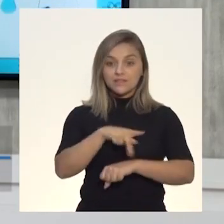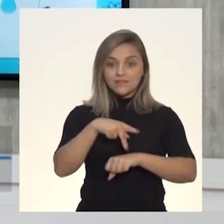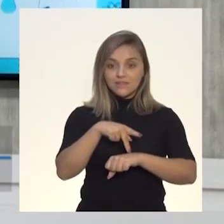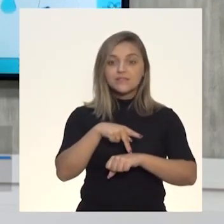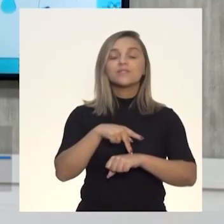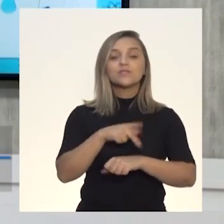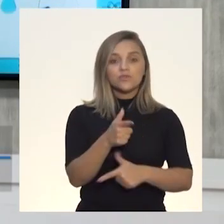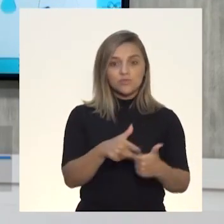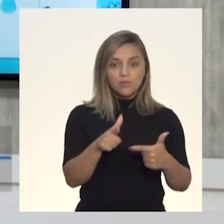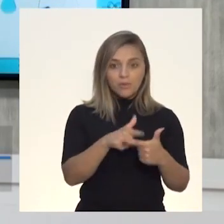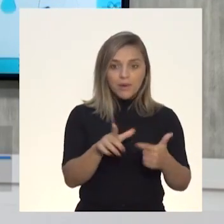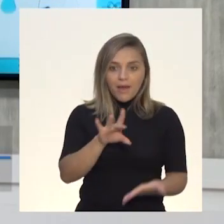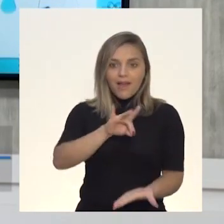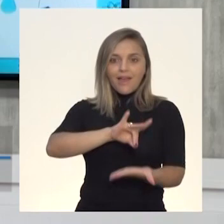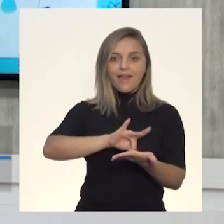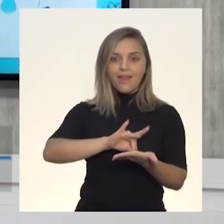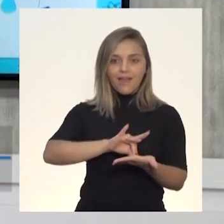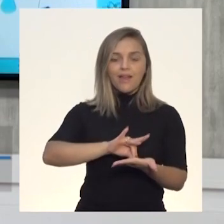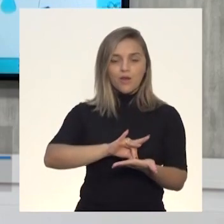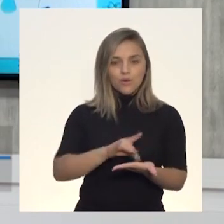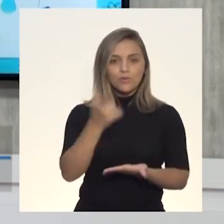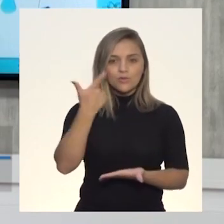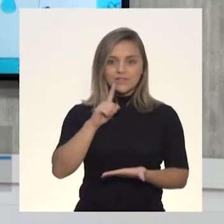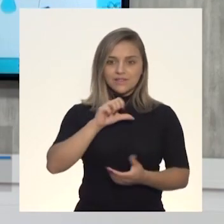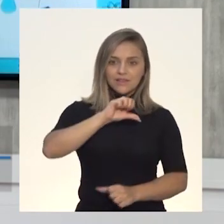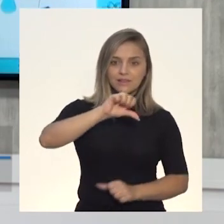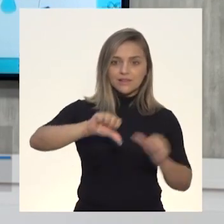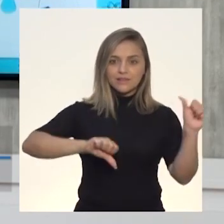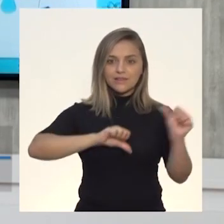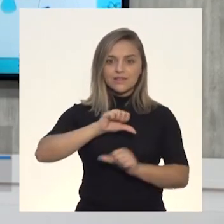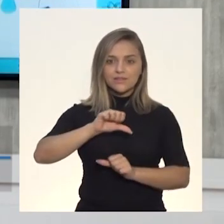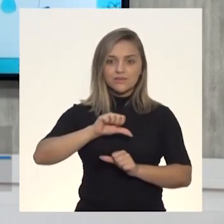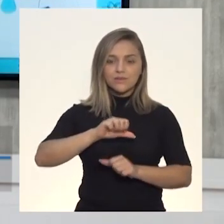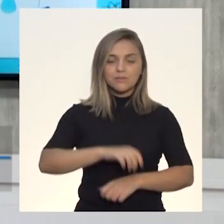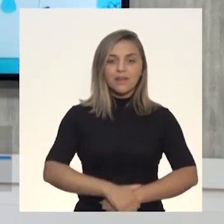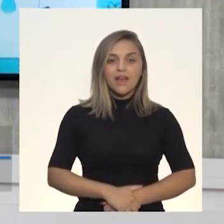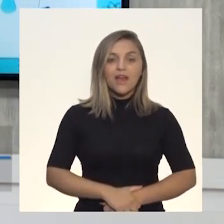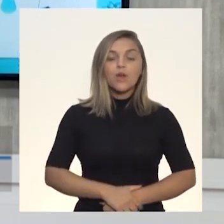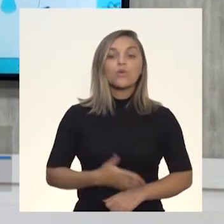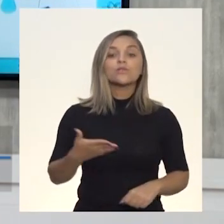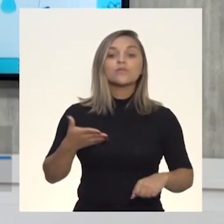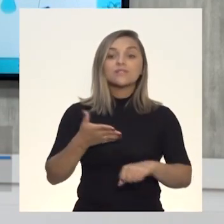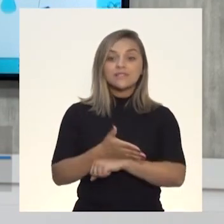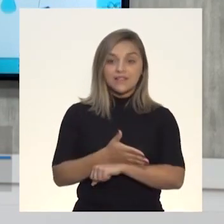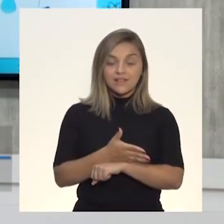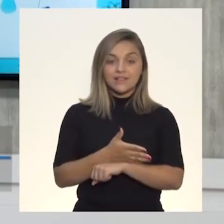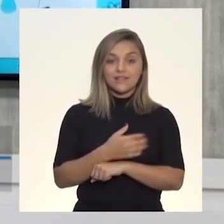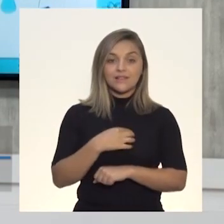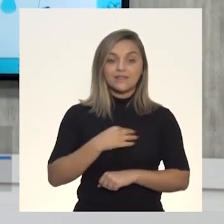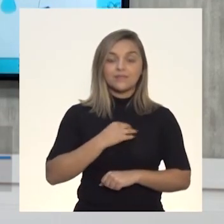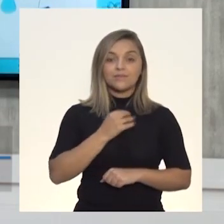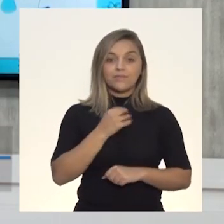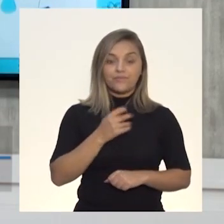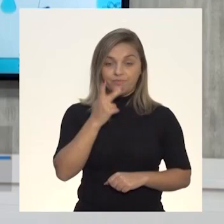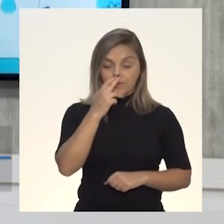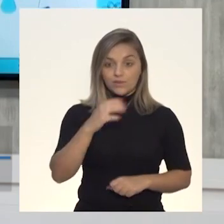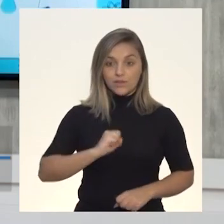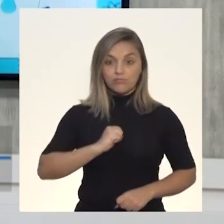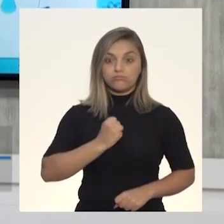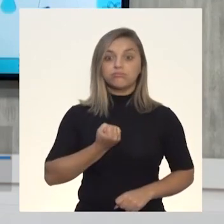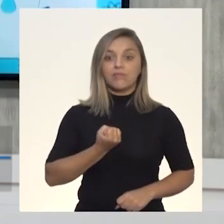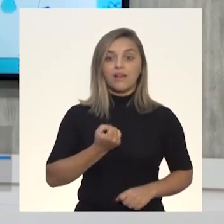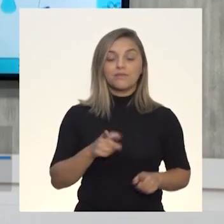maneira que a gente tem para mudar o mundo, né? Para transformar a realidade. A hora que você entra na faculdade, indignação tem nada a ver com a raiva, que são outras